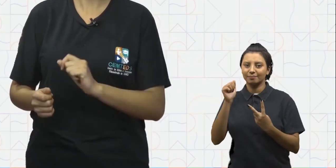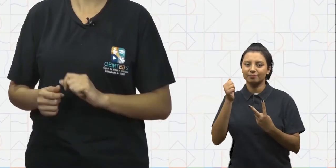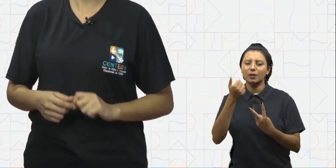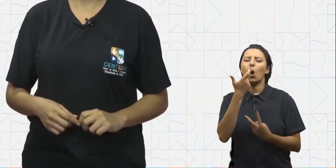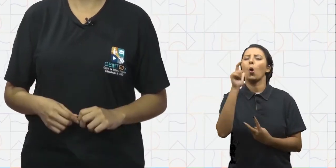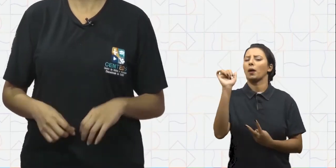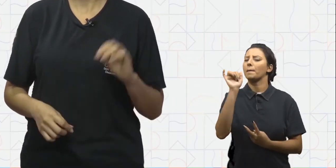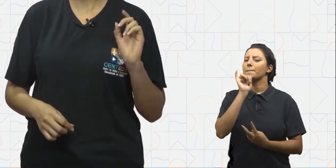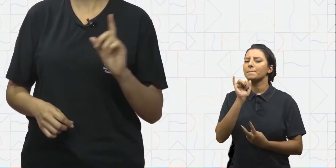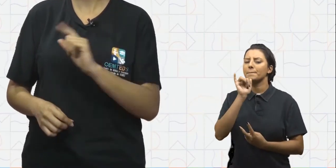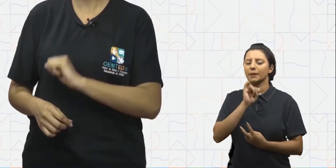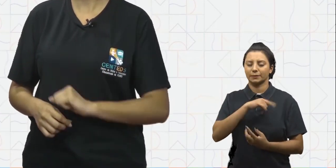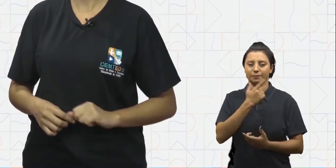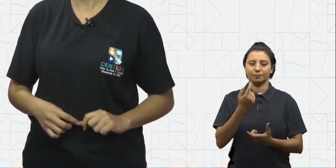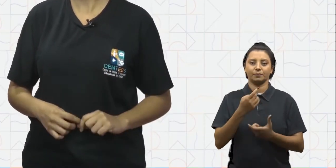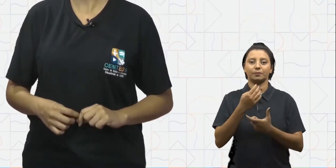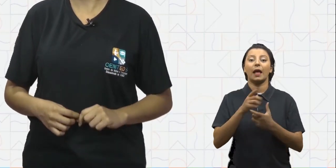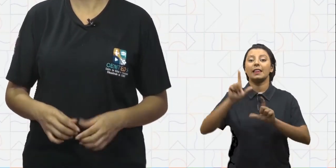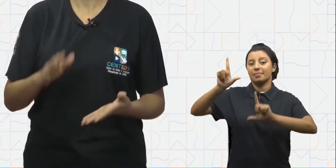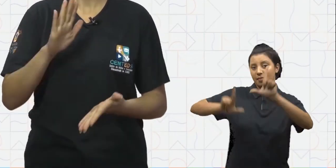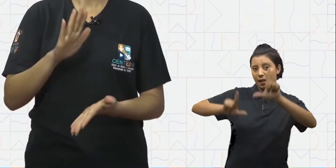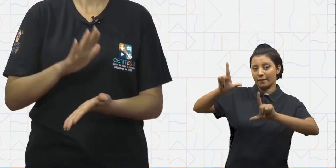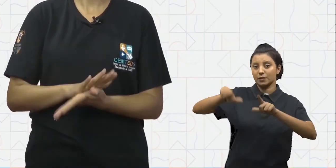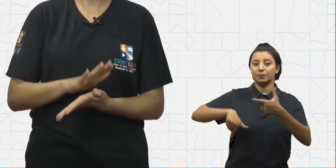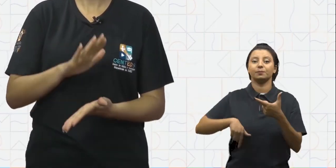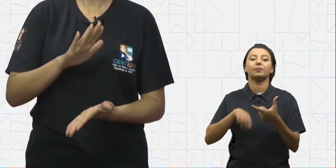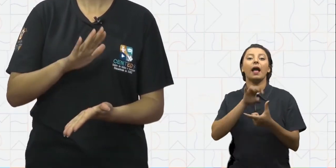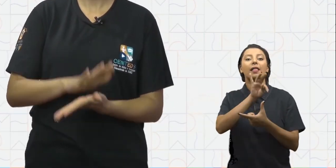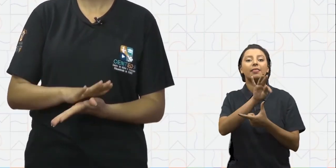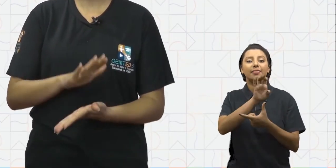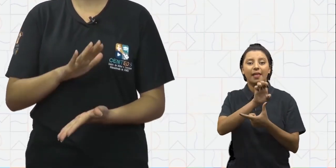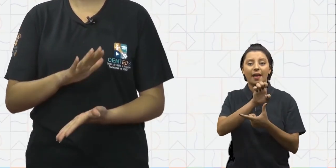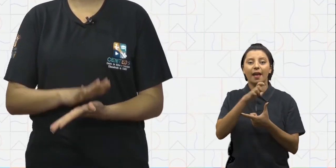com outra palavra, a palavra televisão.